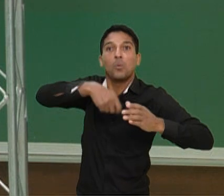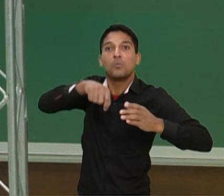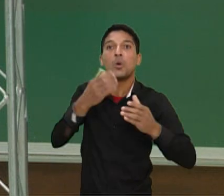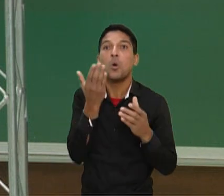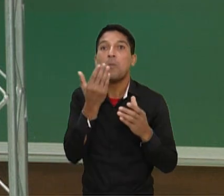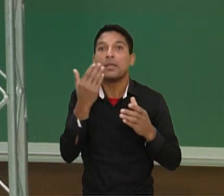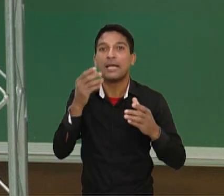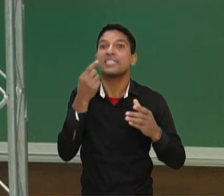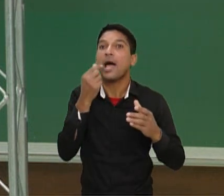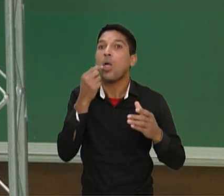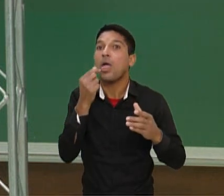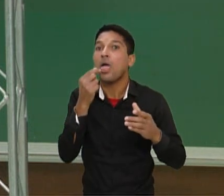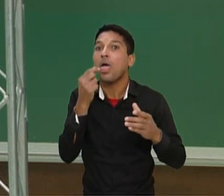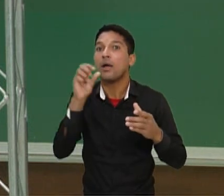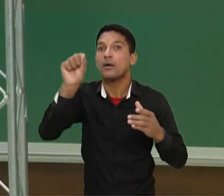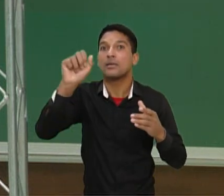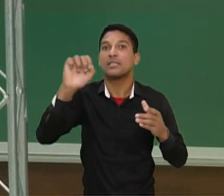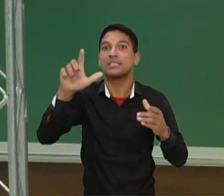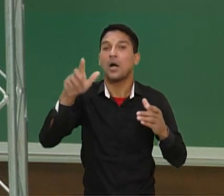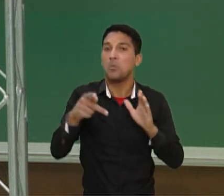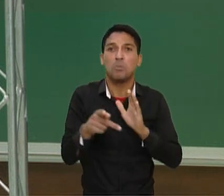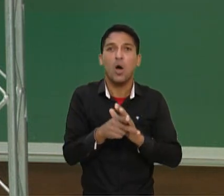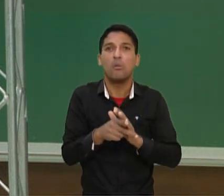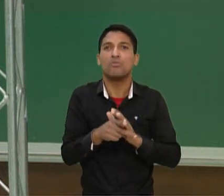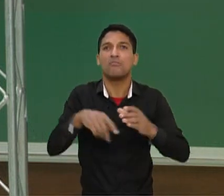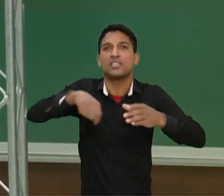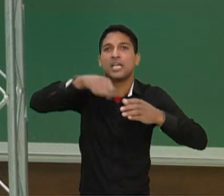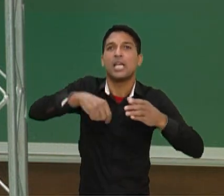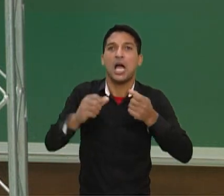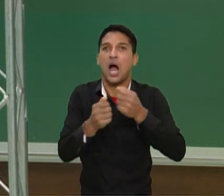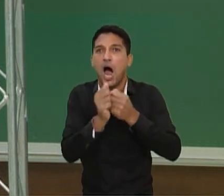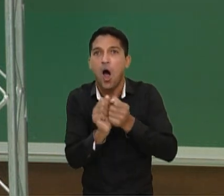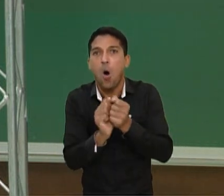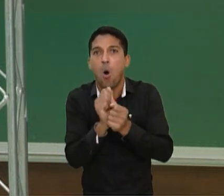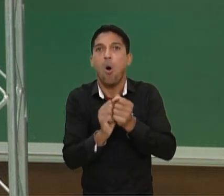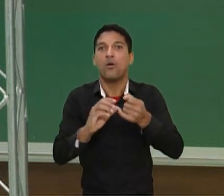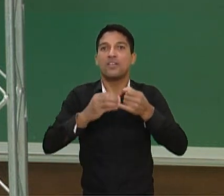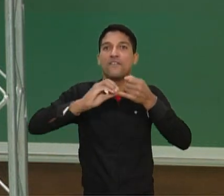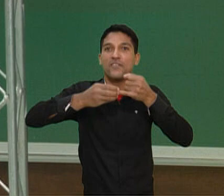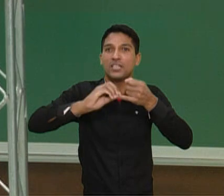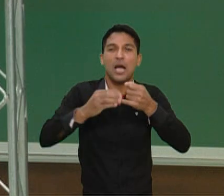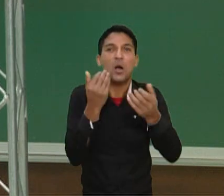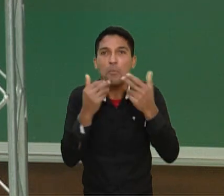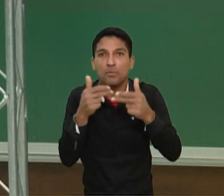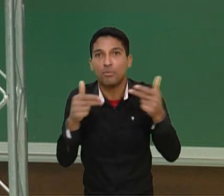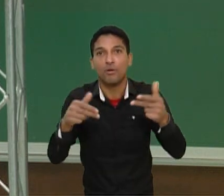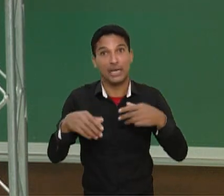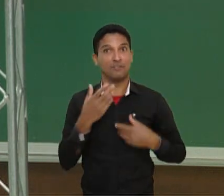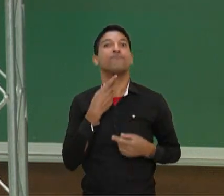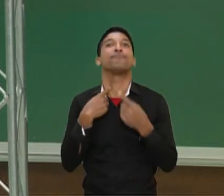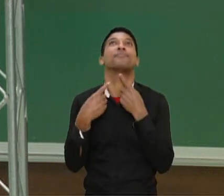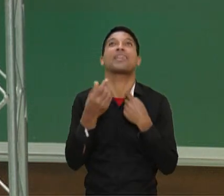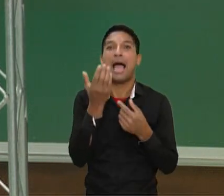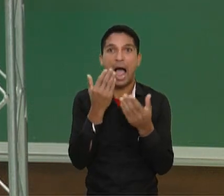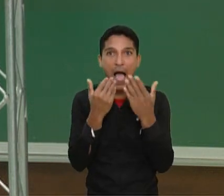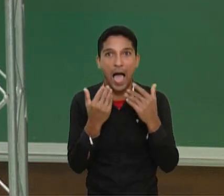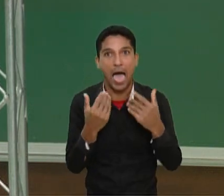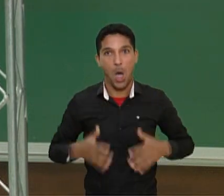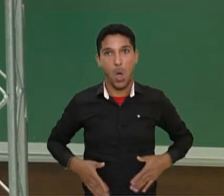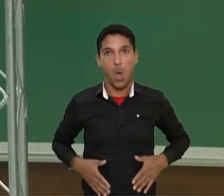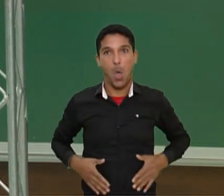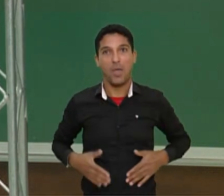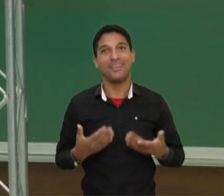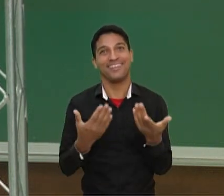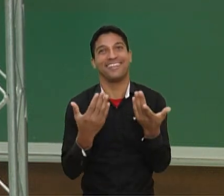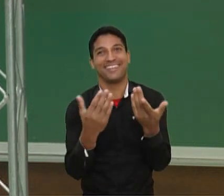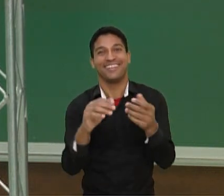temperar a carne, o arroz, o feijão e tudo mais, né? Comida, ai que vontade de comer, né? Rapaz, sal gordinho, um negócio